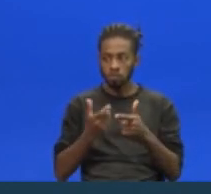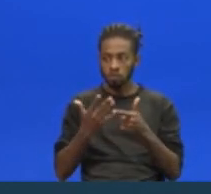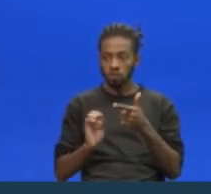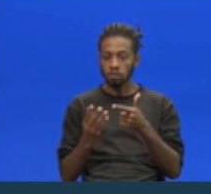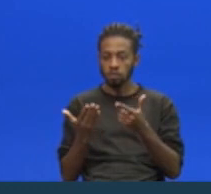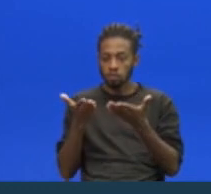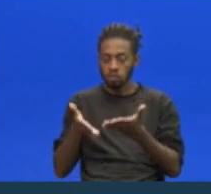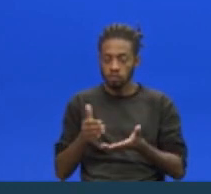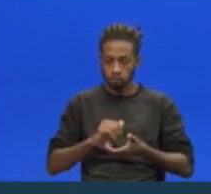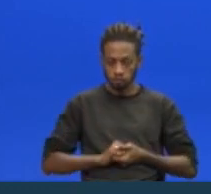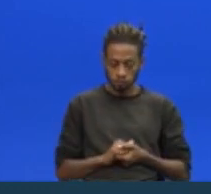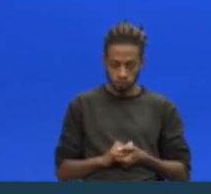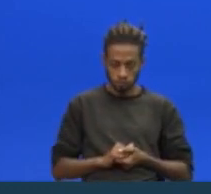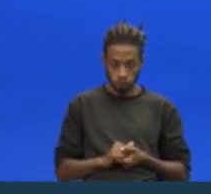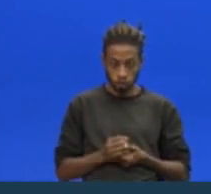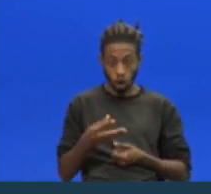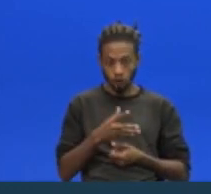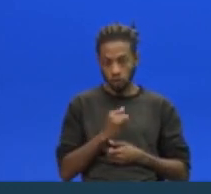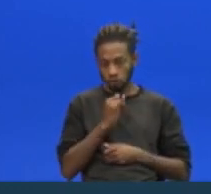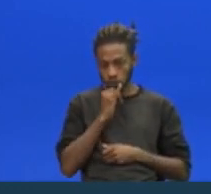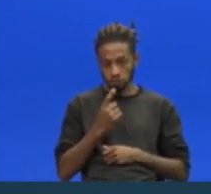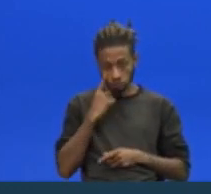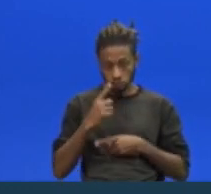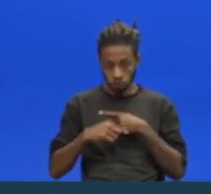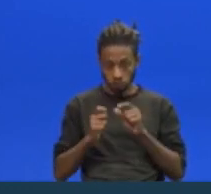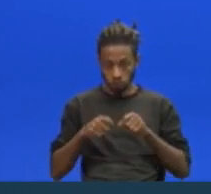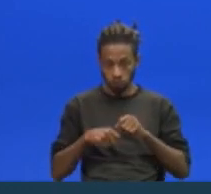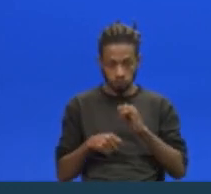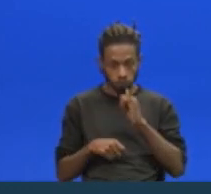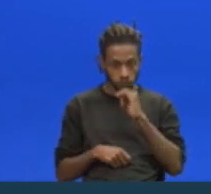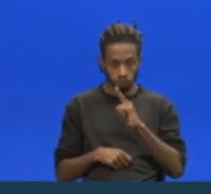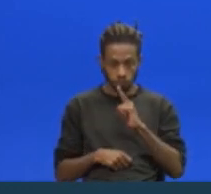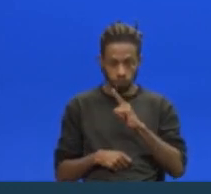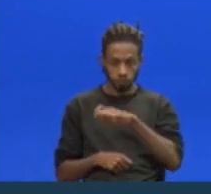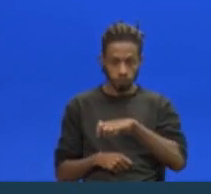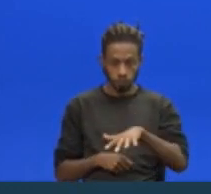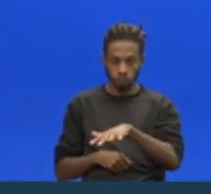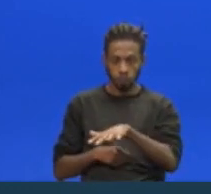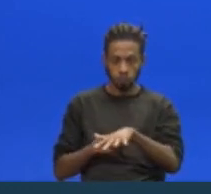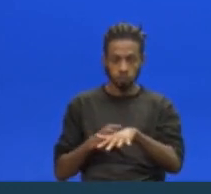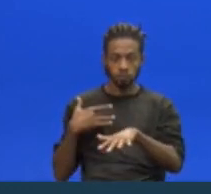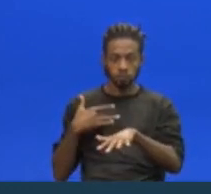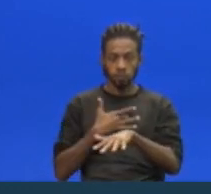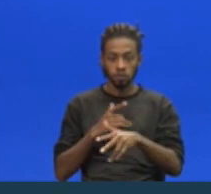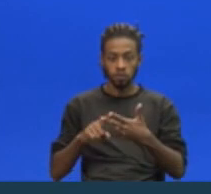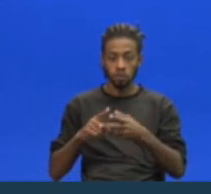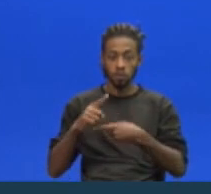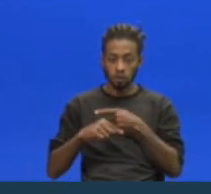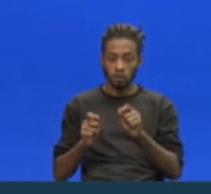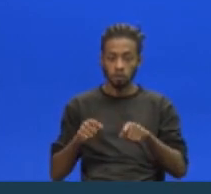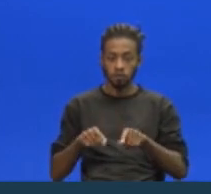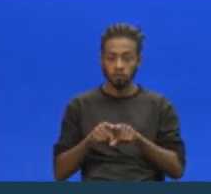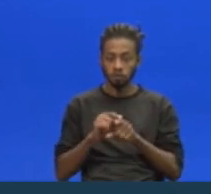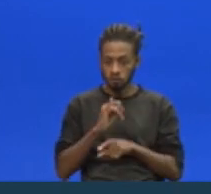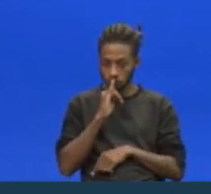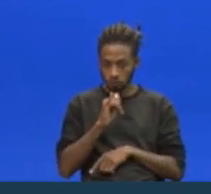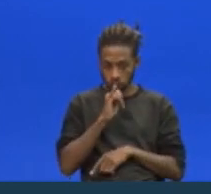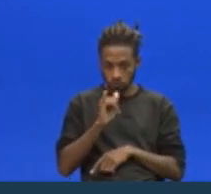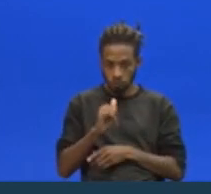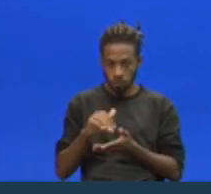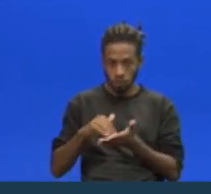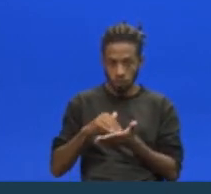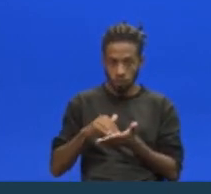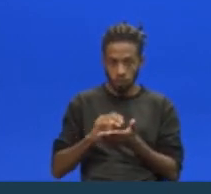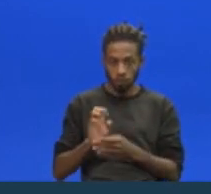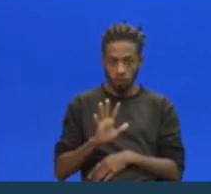determinada doença. Essa, por sua vez, envolve a Regional de Saúde, que, por sua vez, envolve a Secretaria